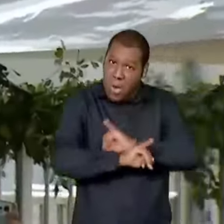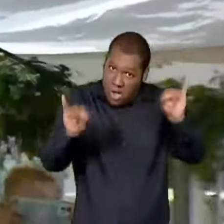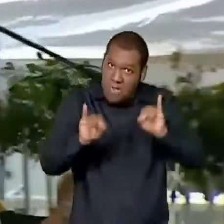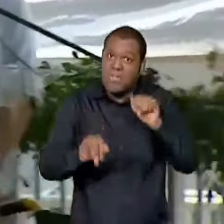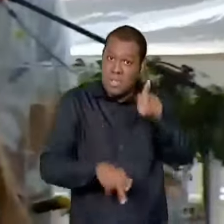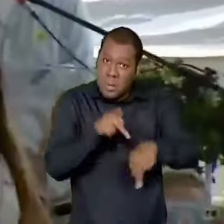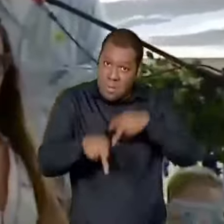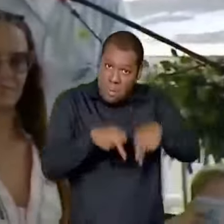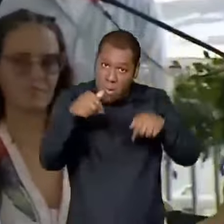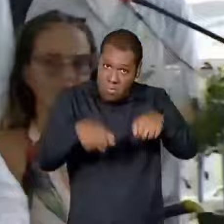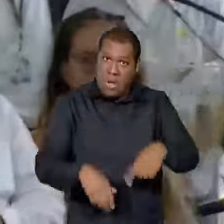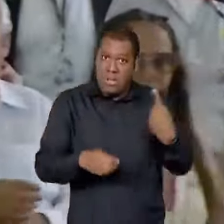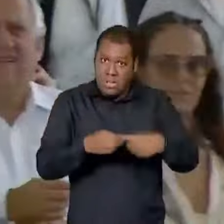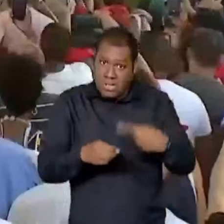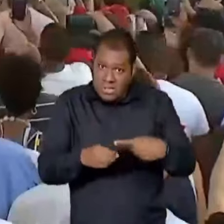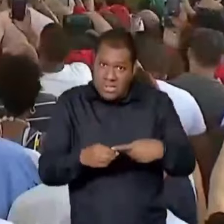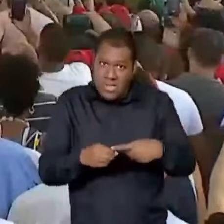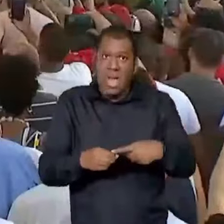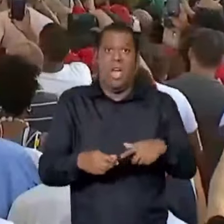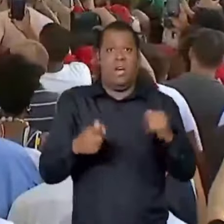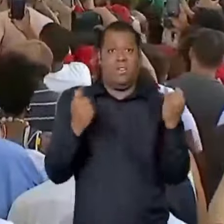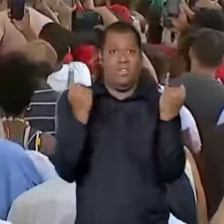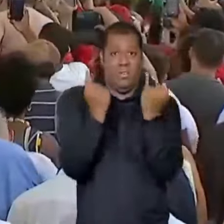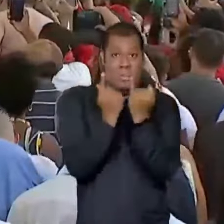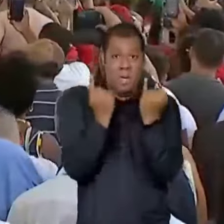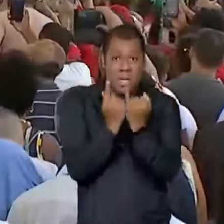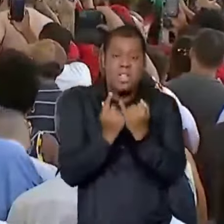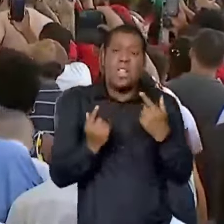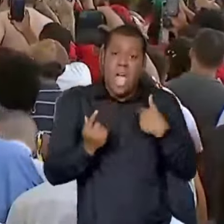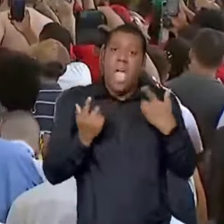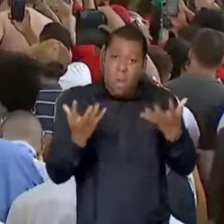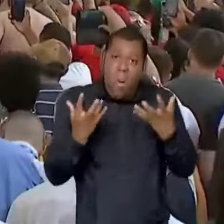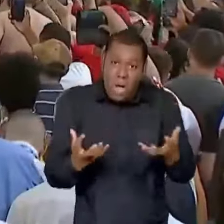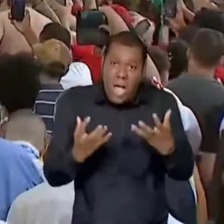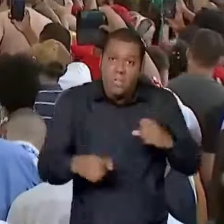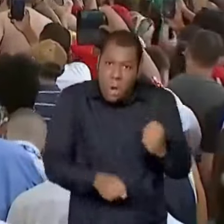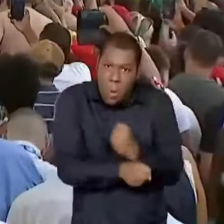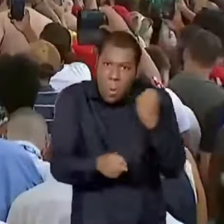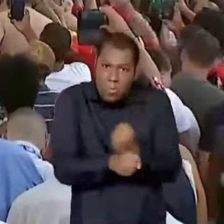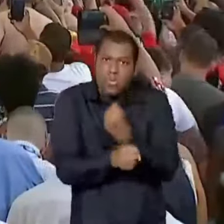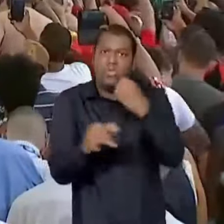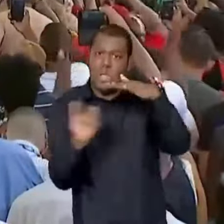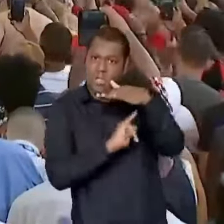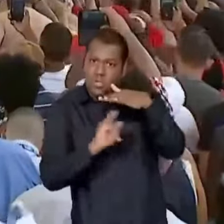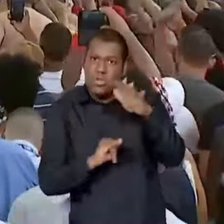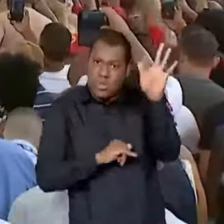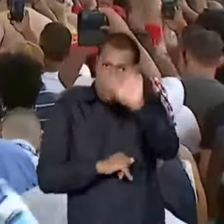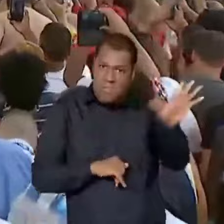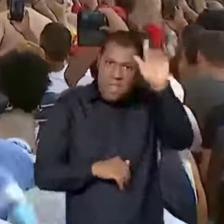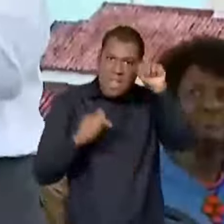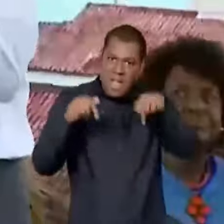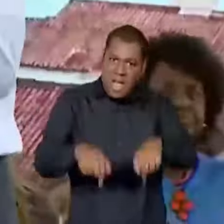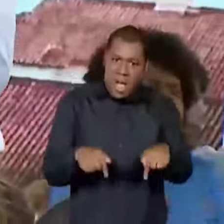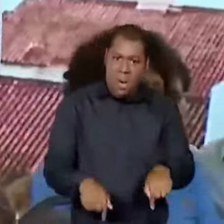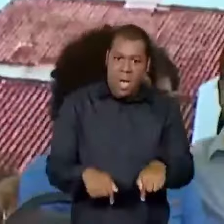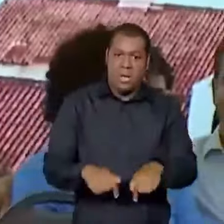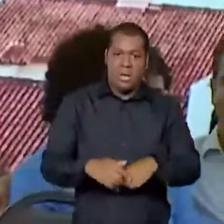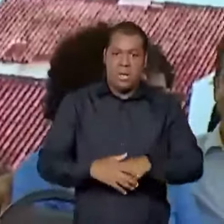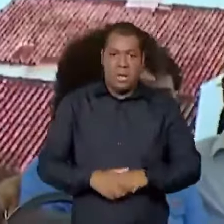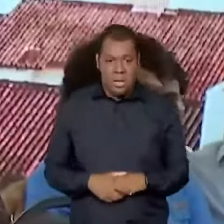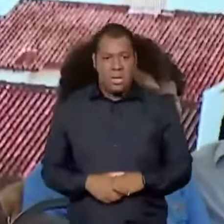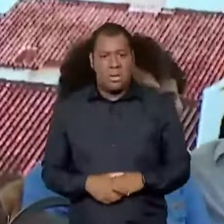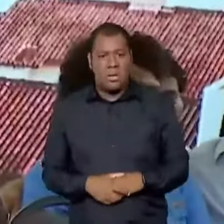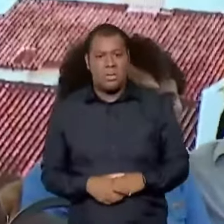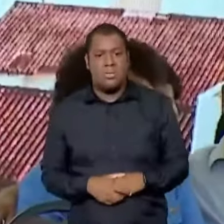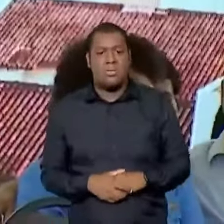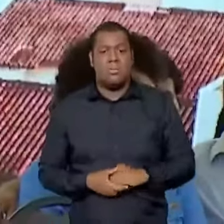você, prefeito, eu quero inaugurar um Instituto Federal aqui. Eu quero estudar.